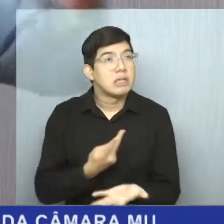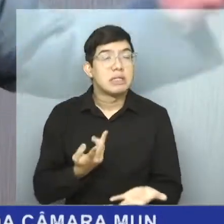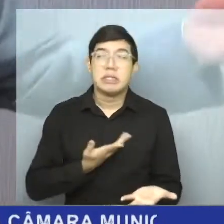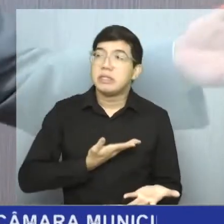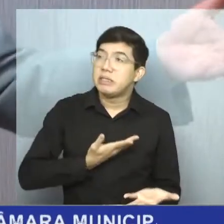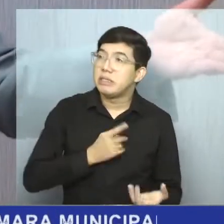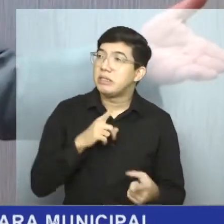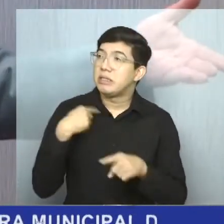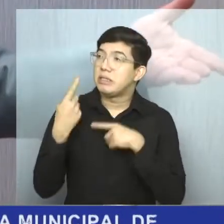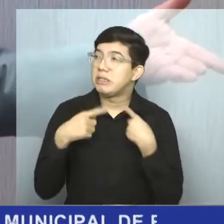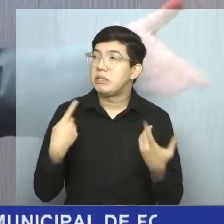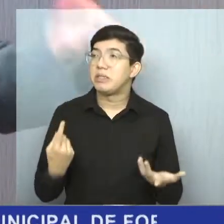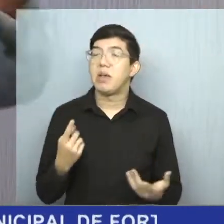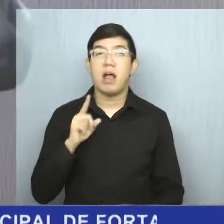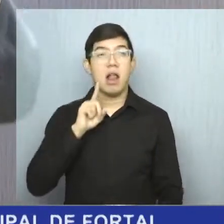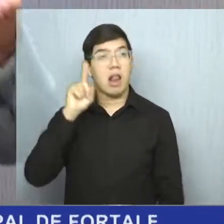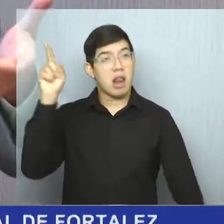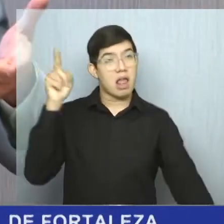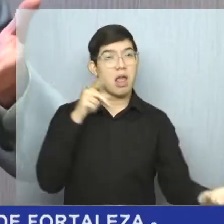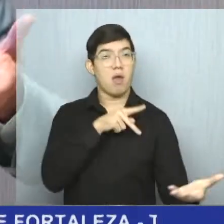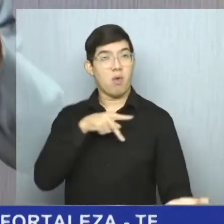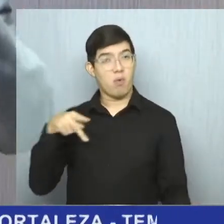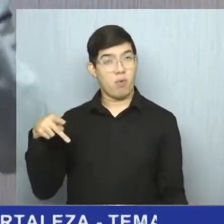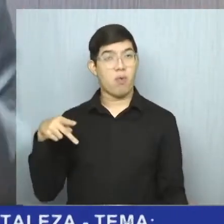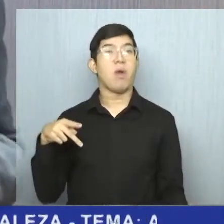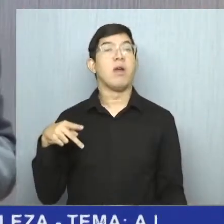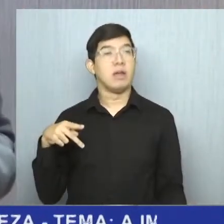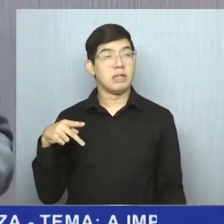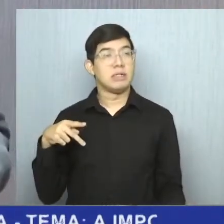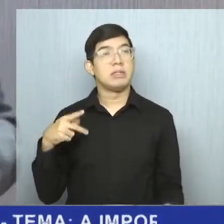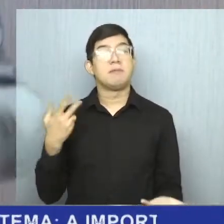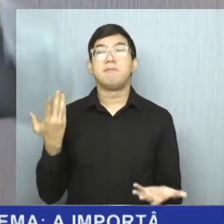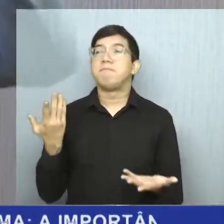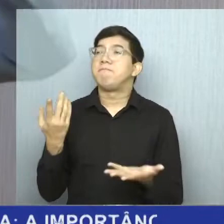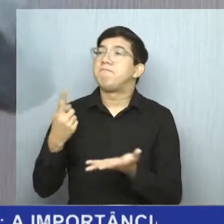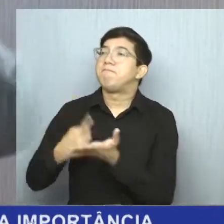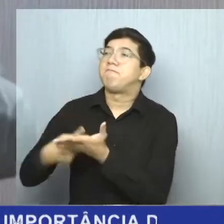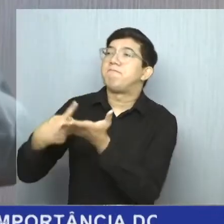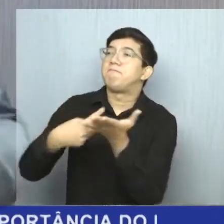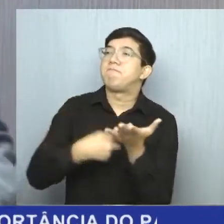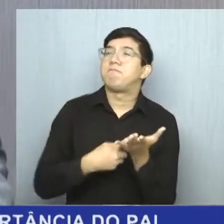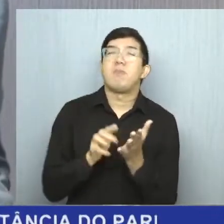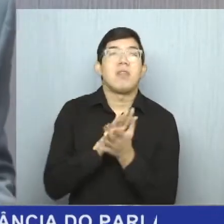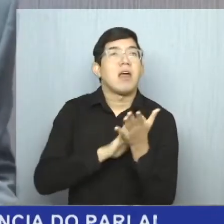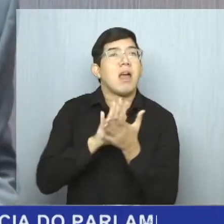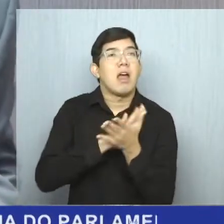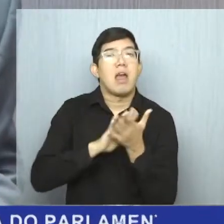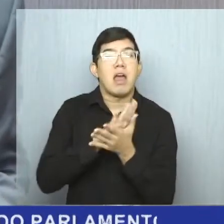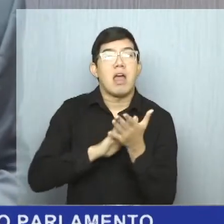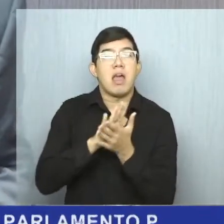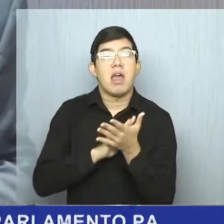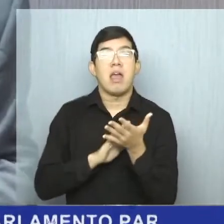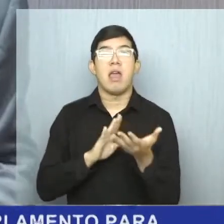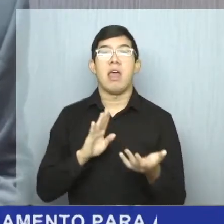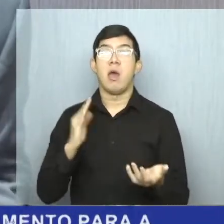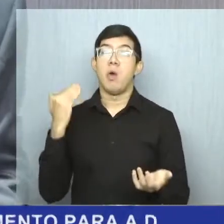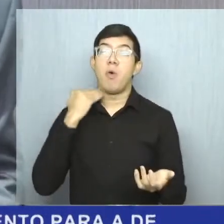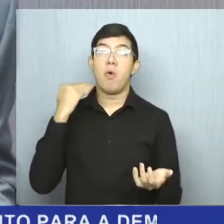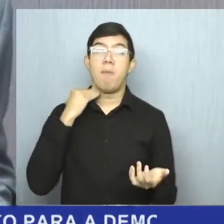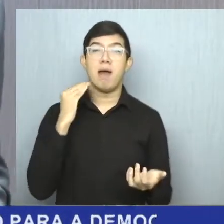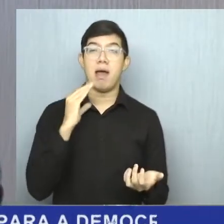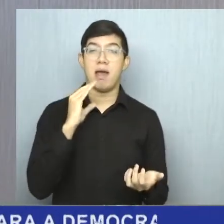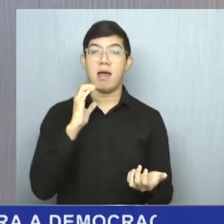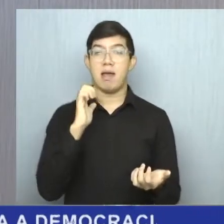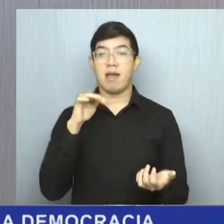sem conversar com ninguém, entrega ao Banco Central um status de autonomia que obriga essa política de juros para o resto